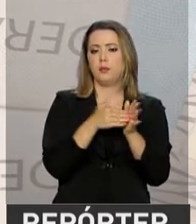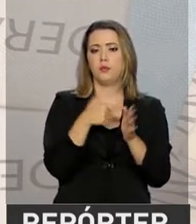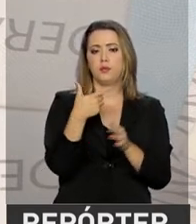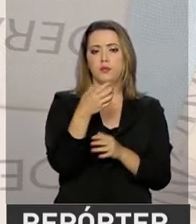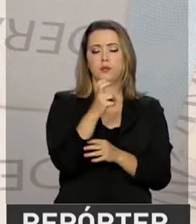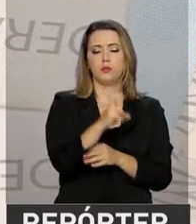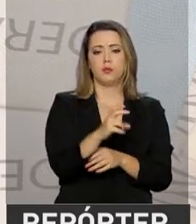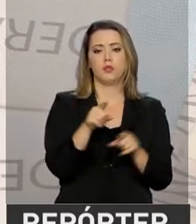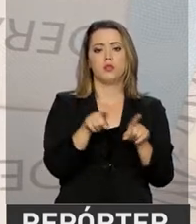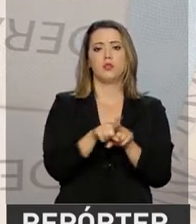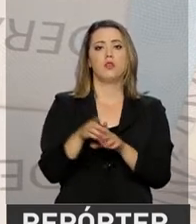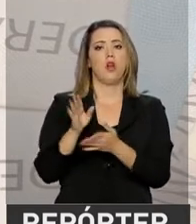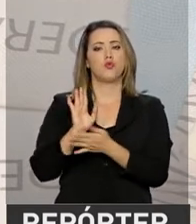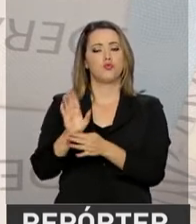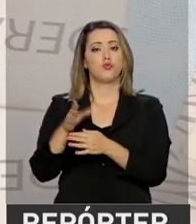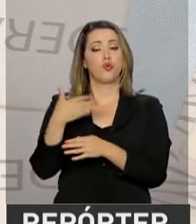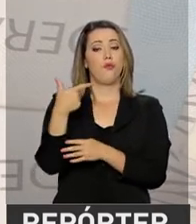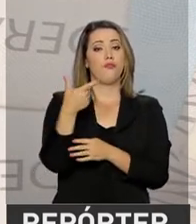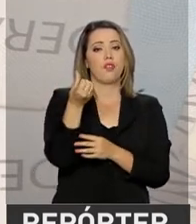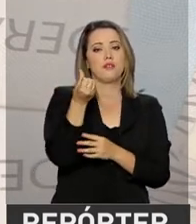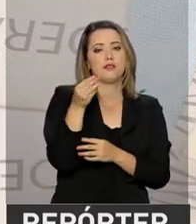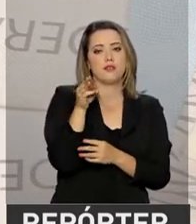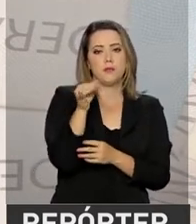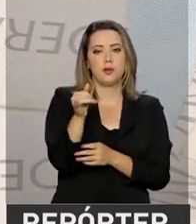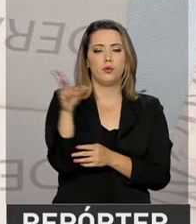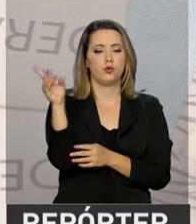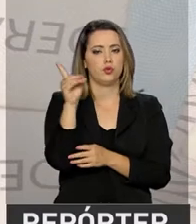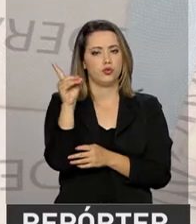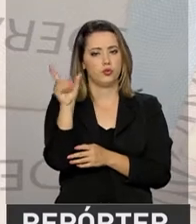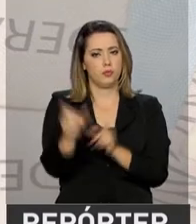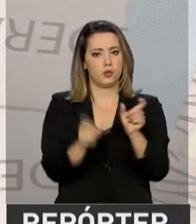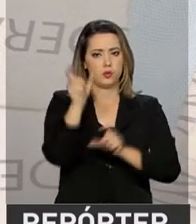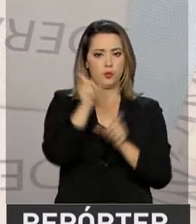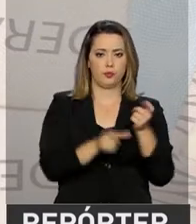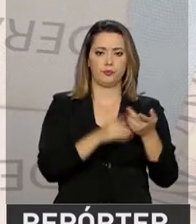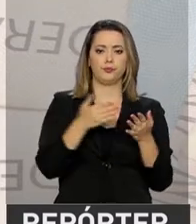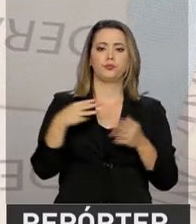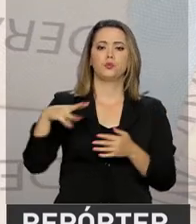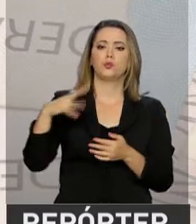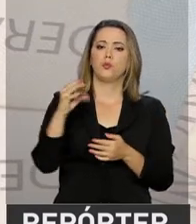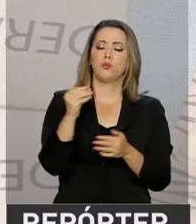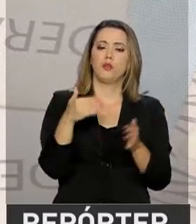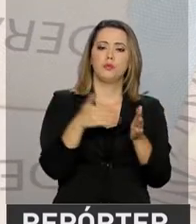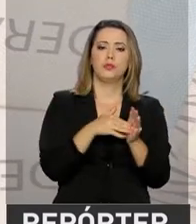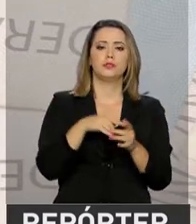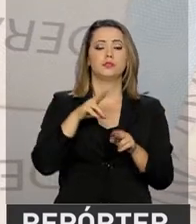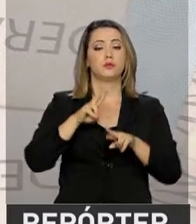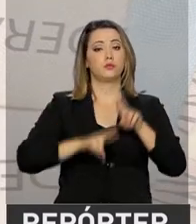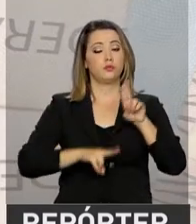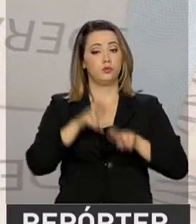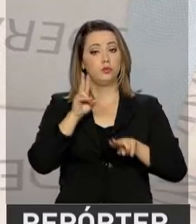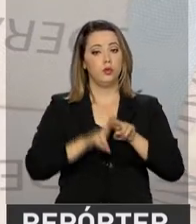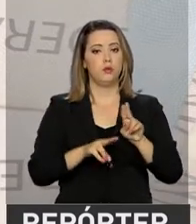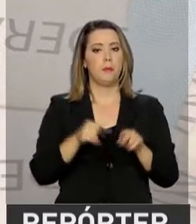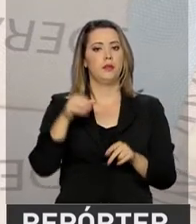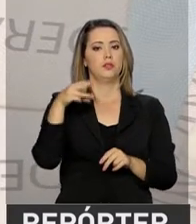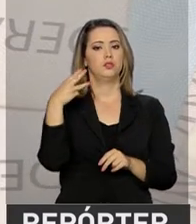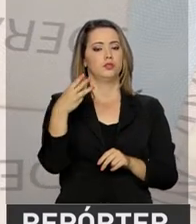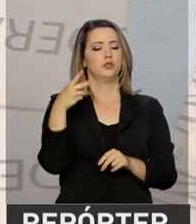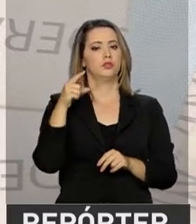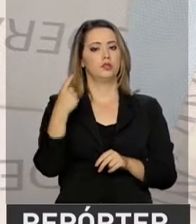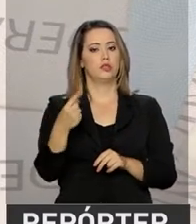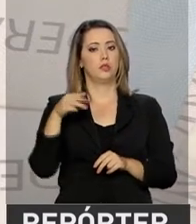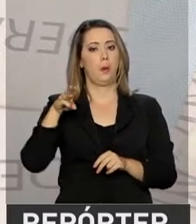26 milhões de pessoas de março a julho a caixa fez mais de 31 milhões de atendimentos o que